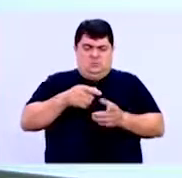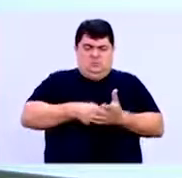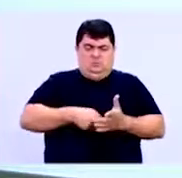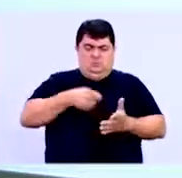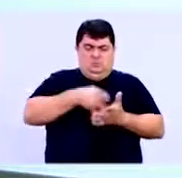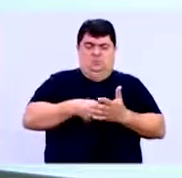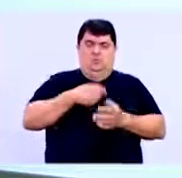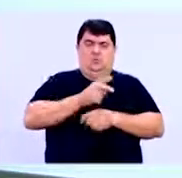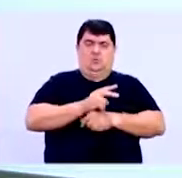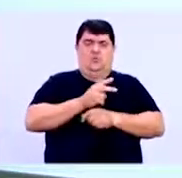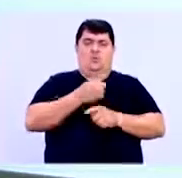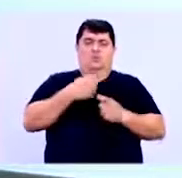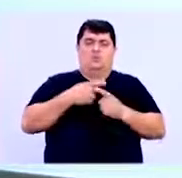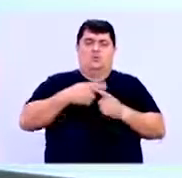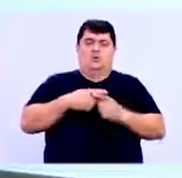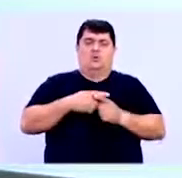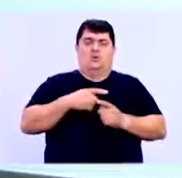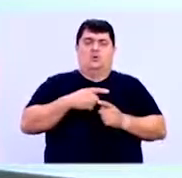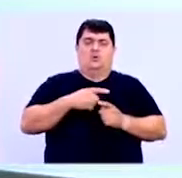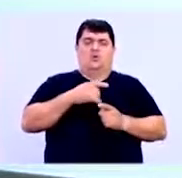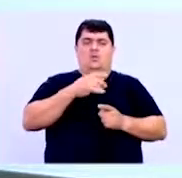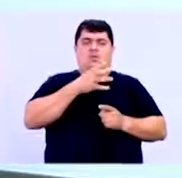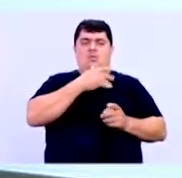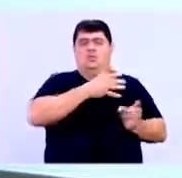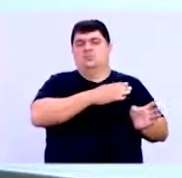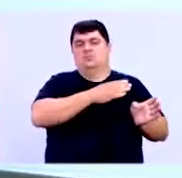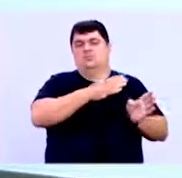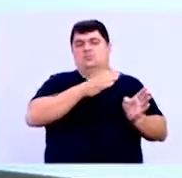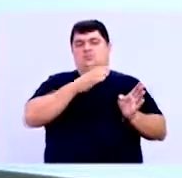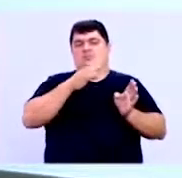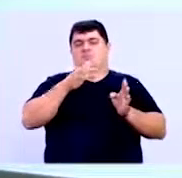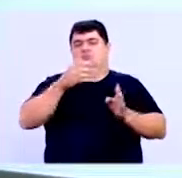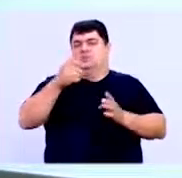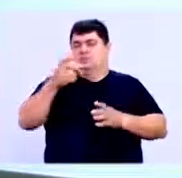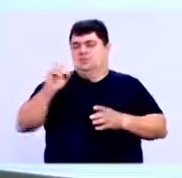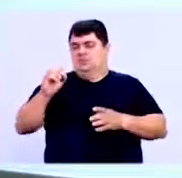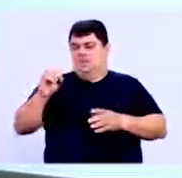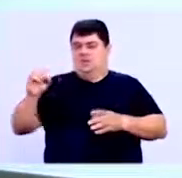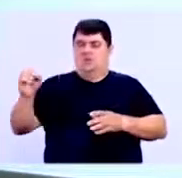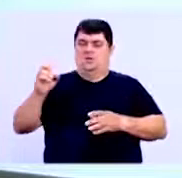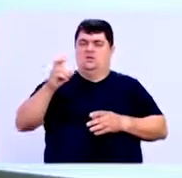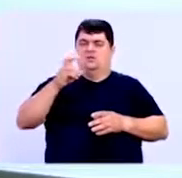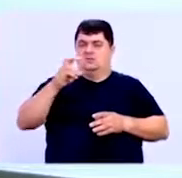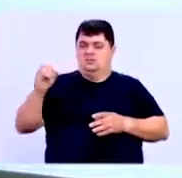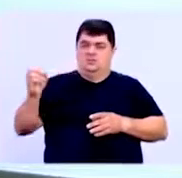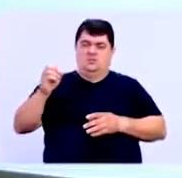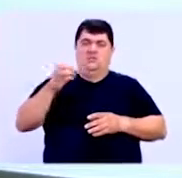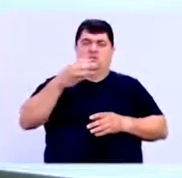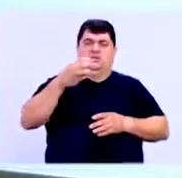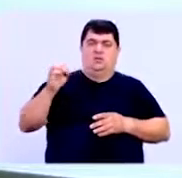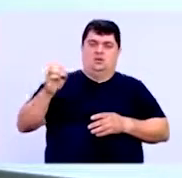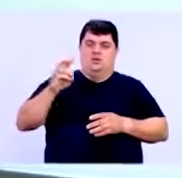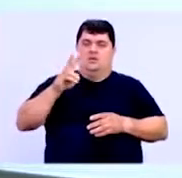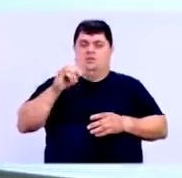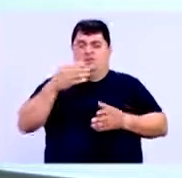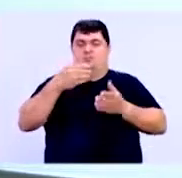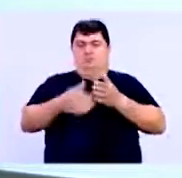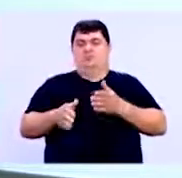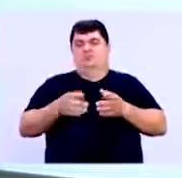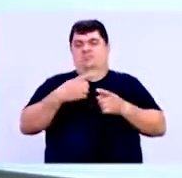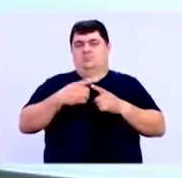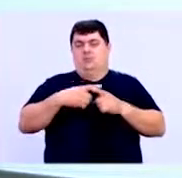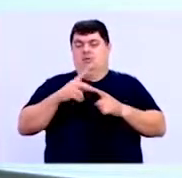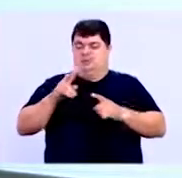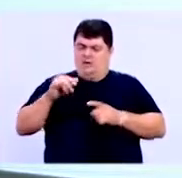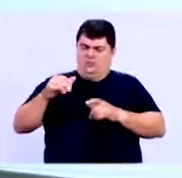controles. Porque depois de um espaço de tempo, aqueles 100, 50, 30 reais que você não controla, ele gera um impacto no